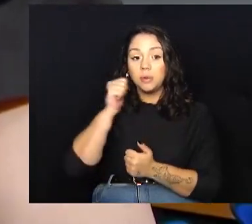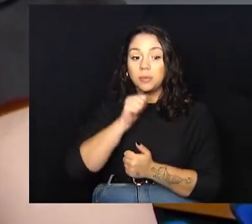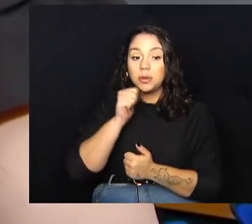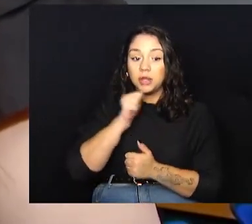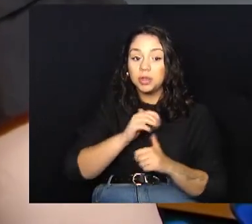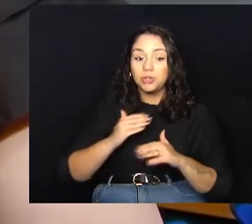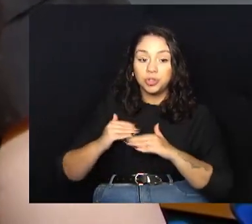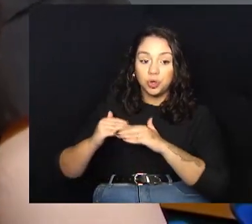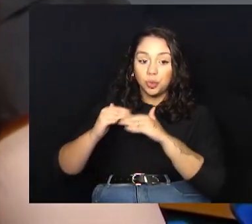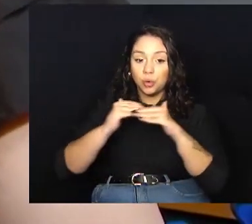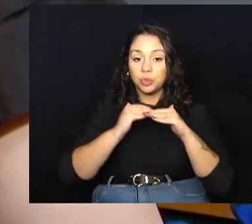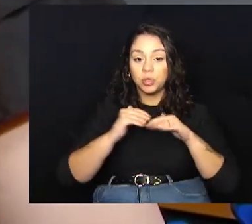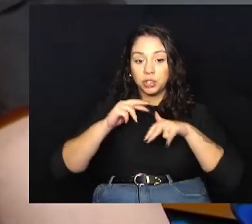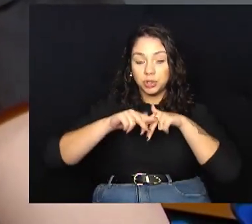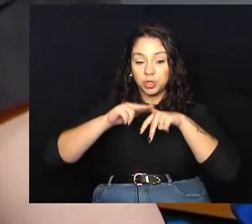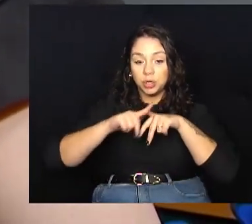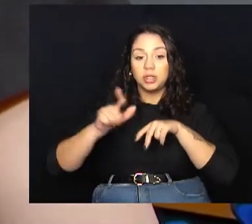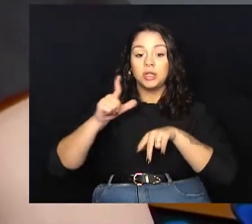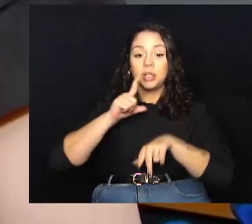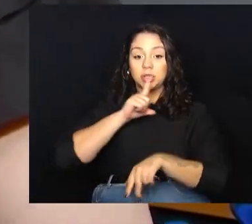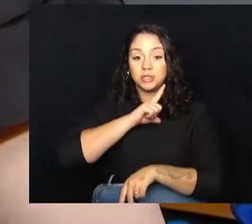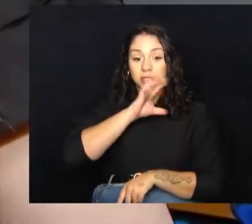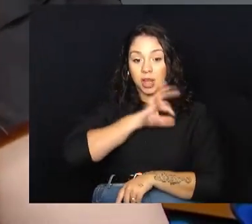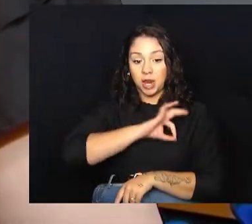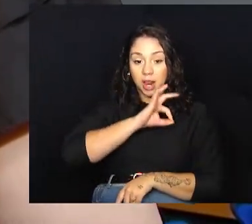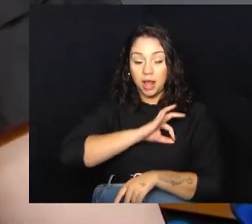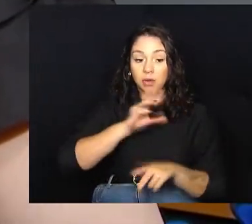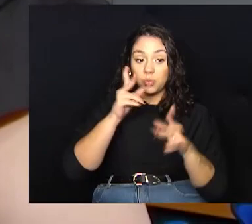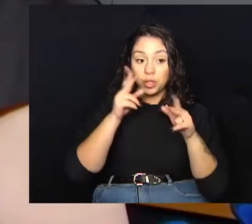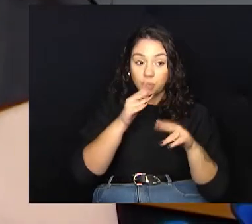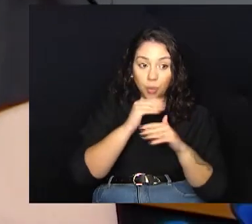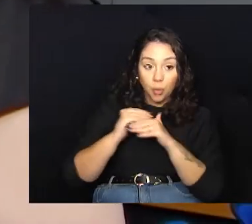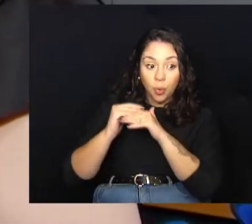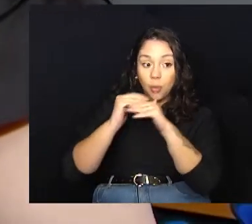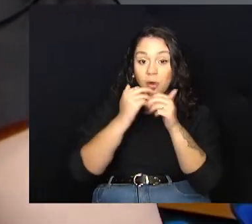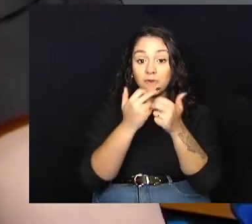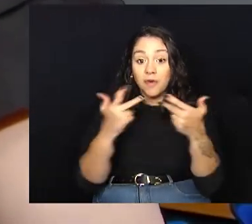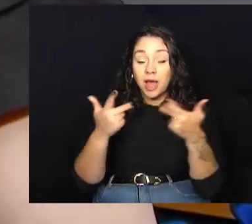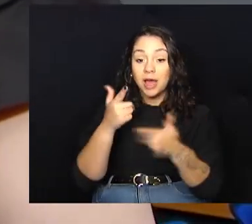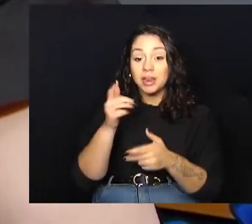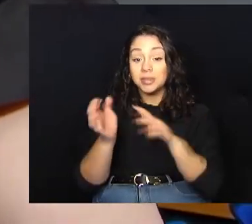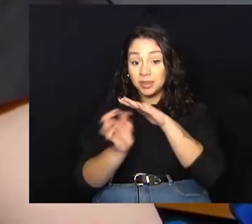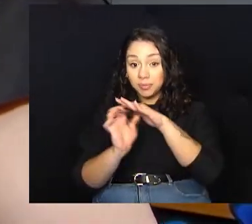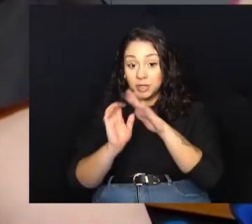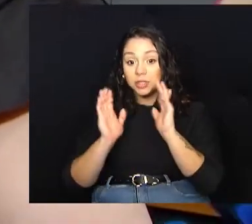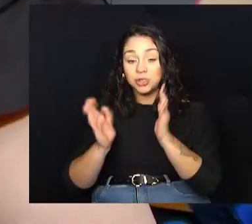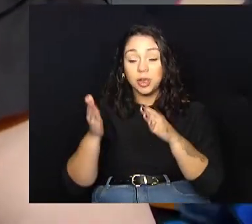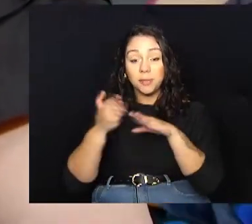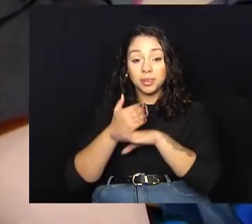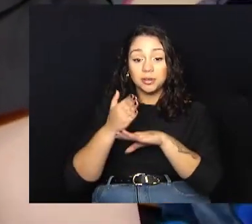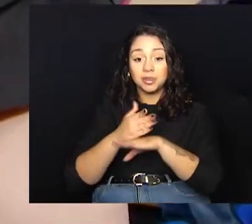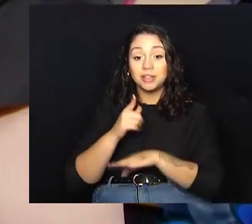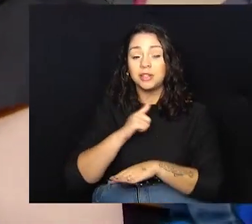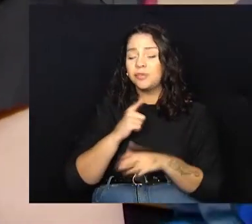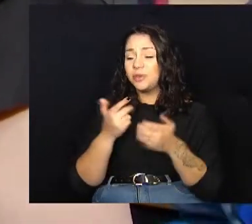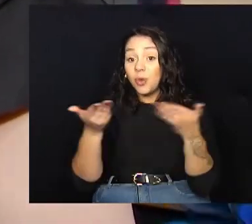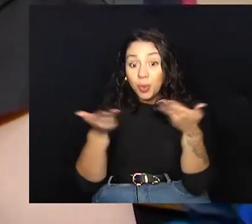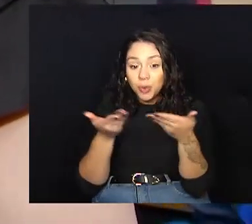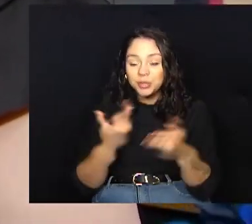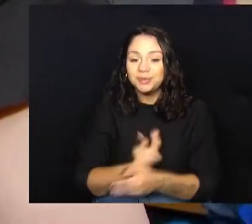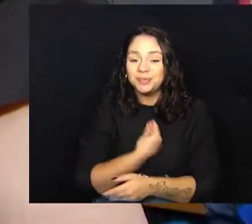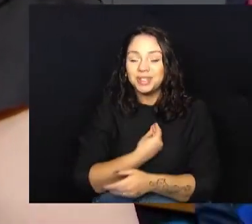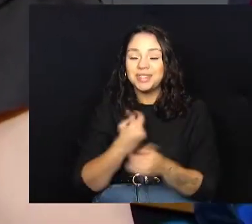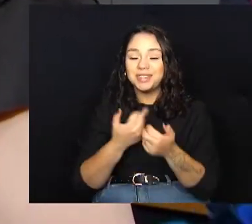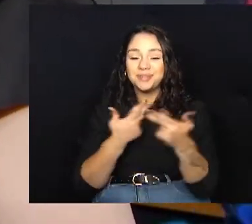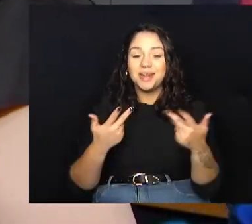gêneros de ter o salário igualitário ou seja muitas empresas já fazem parte a gente teve aqui hoje várias empresas que já